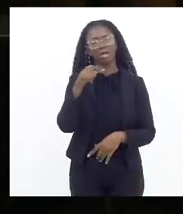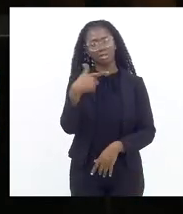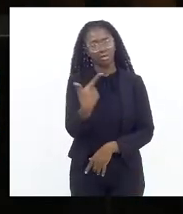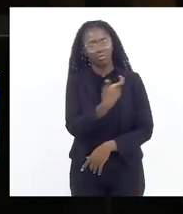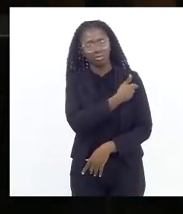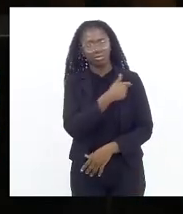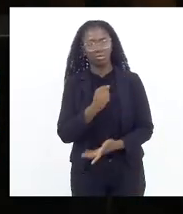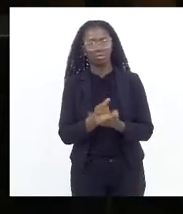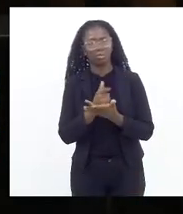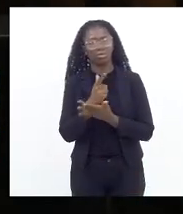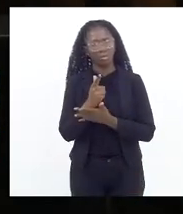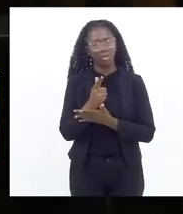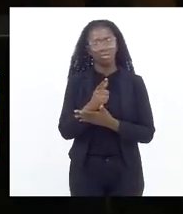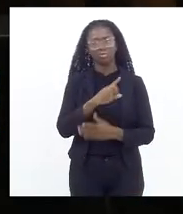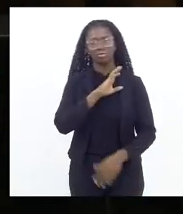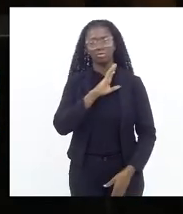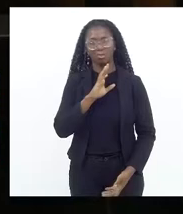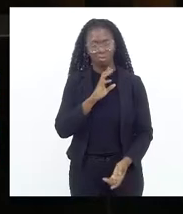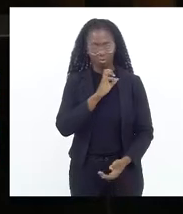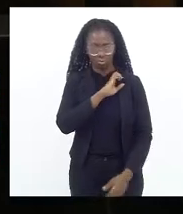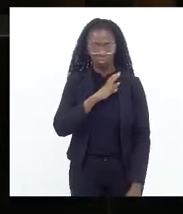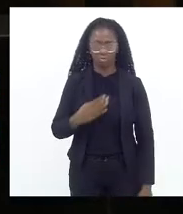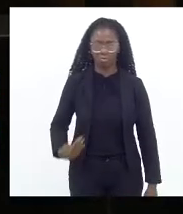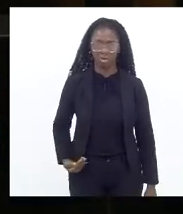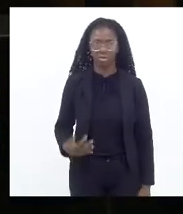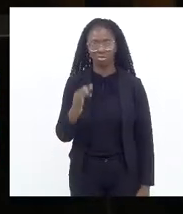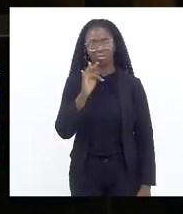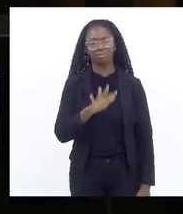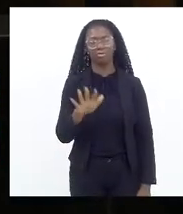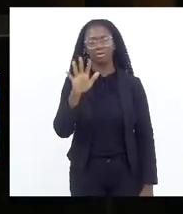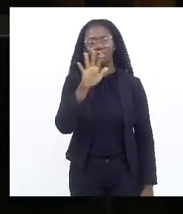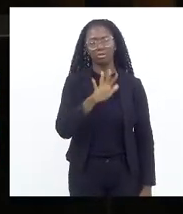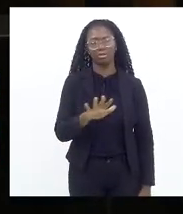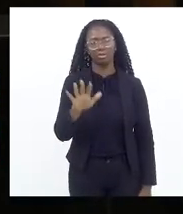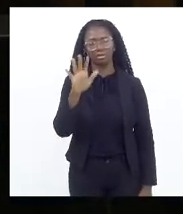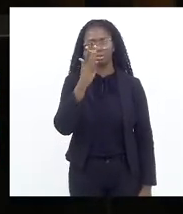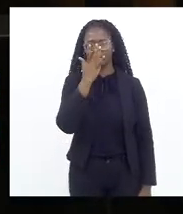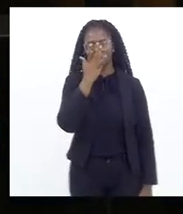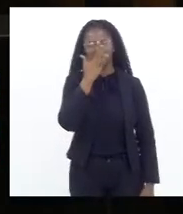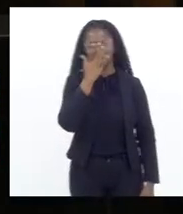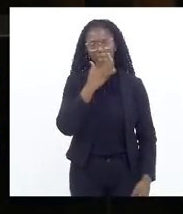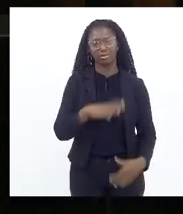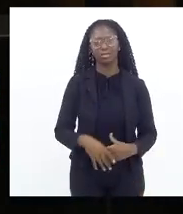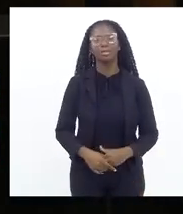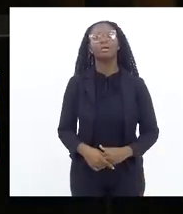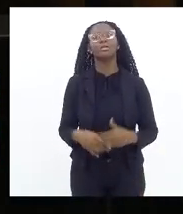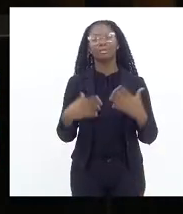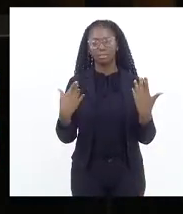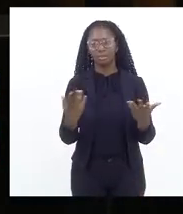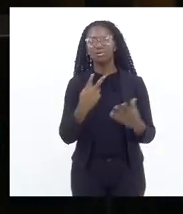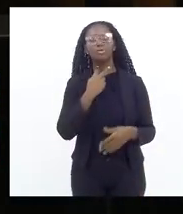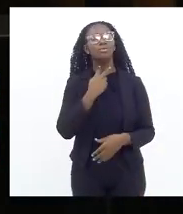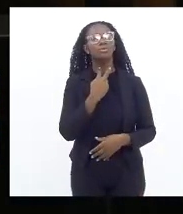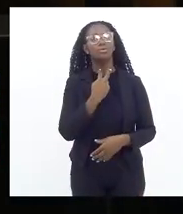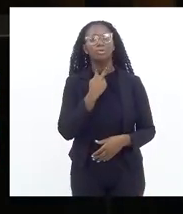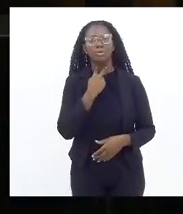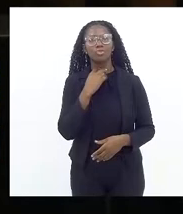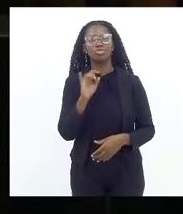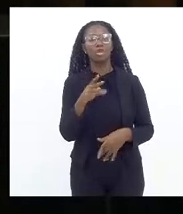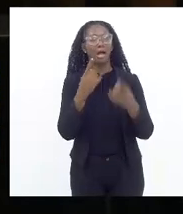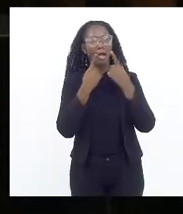foram compradas pelo governo federal. Então, não adianta simplesmente, somente